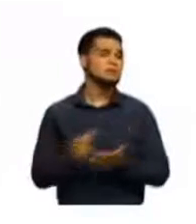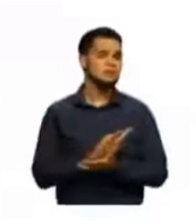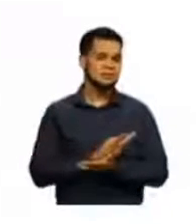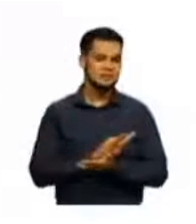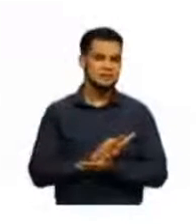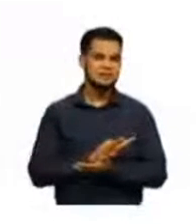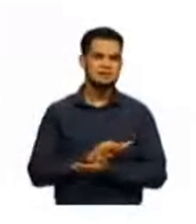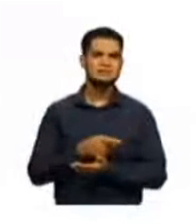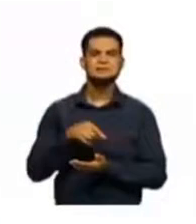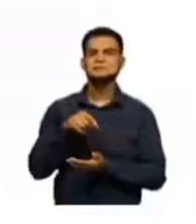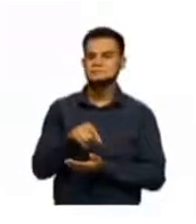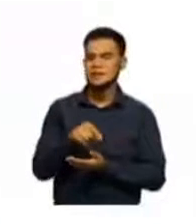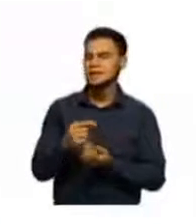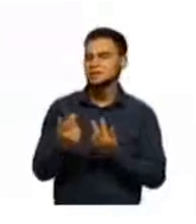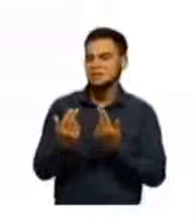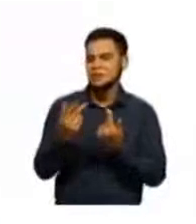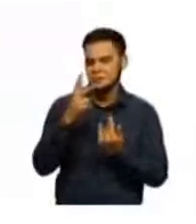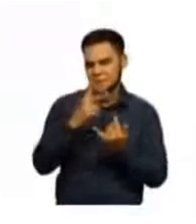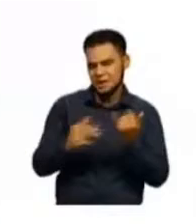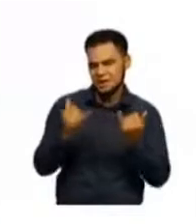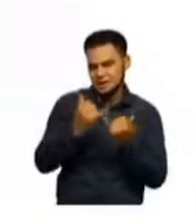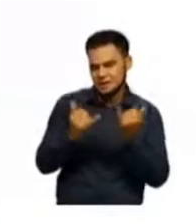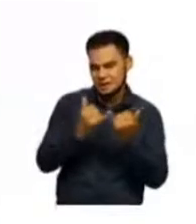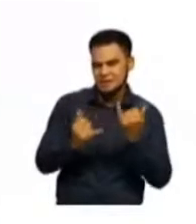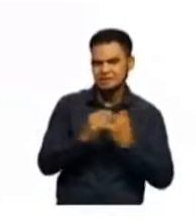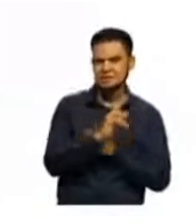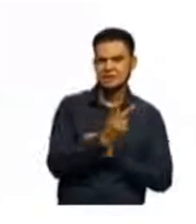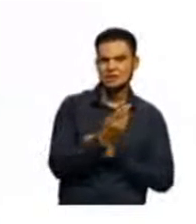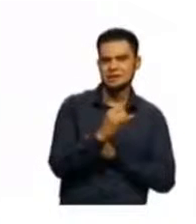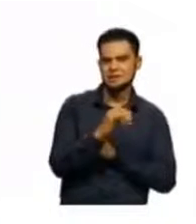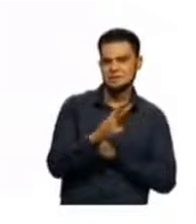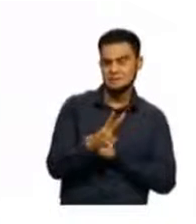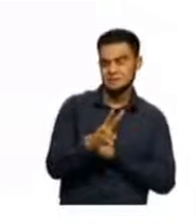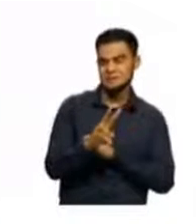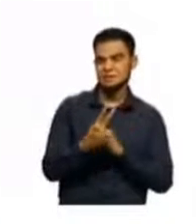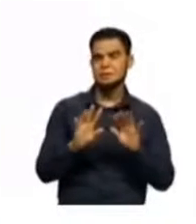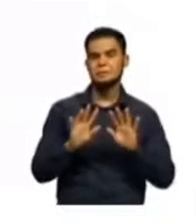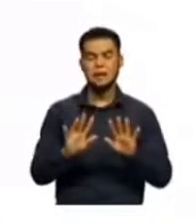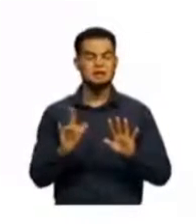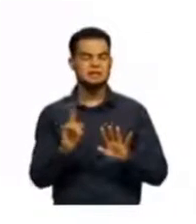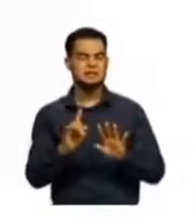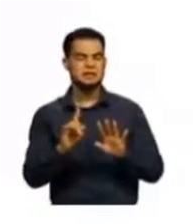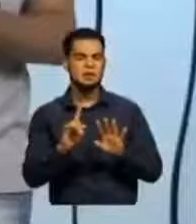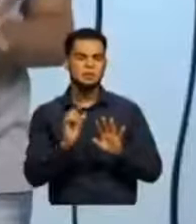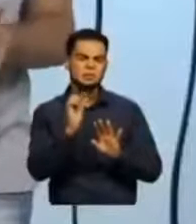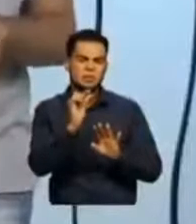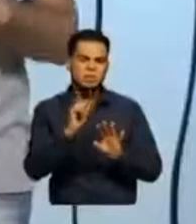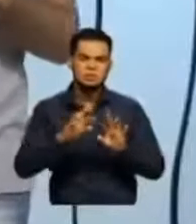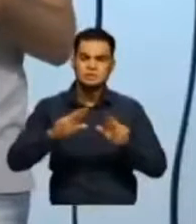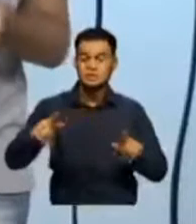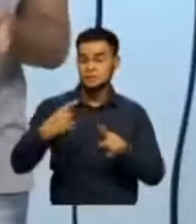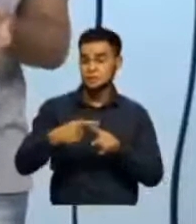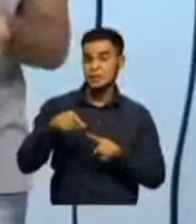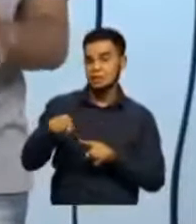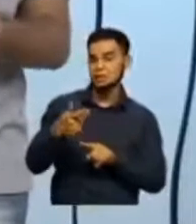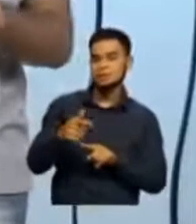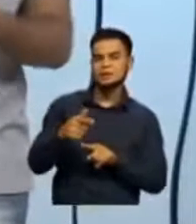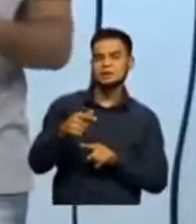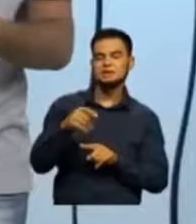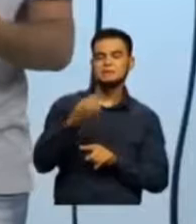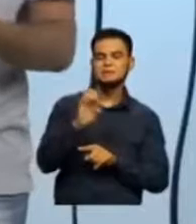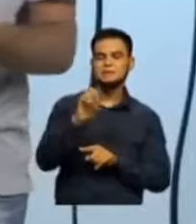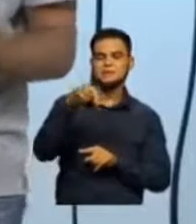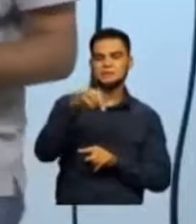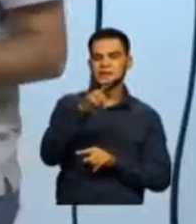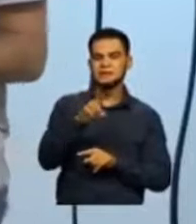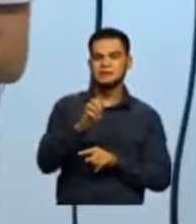ao ciclo de infecção do HIV, só que ele não faz essa transcriptase reversa, ele não tem essa enzima. Por mais que ele é um vírus de RNA, ele não tem